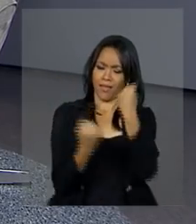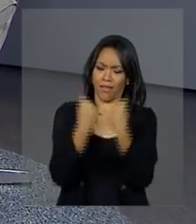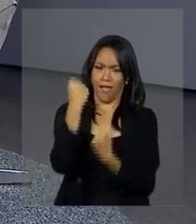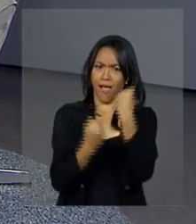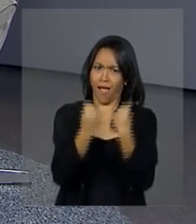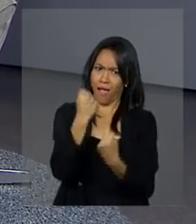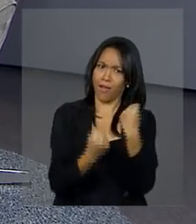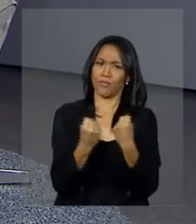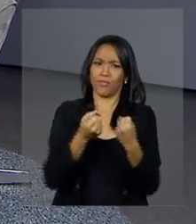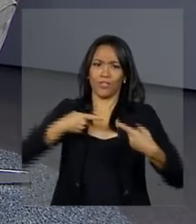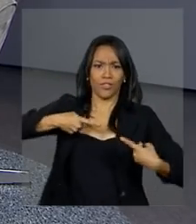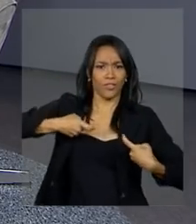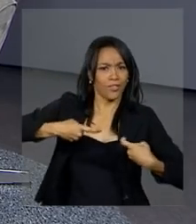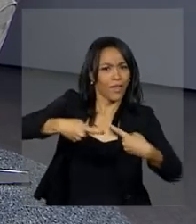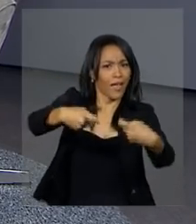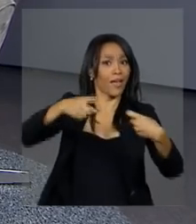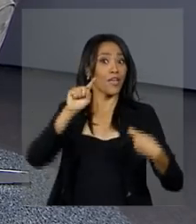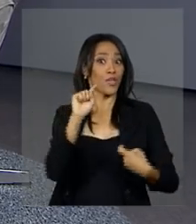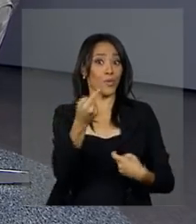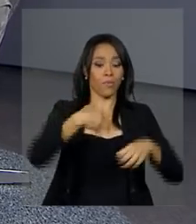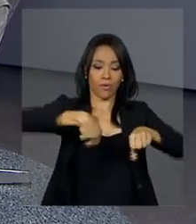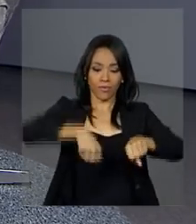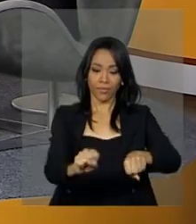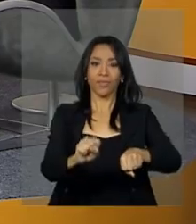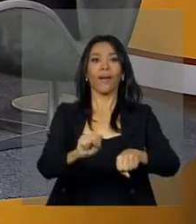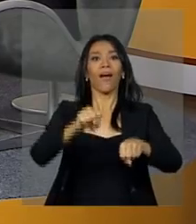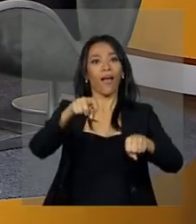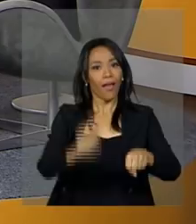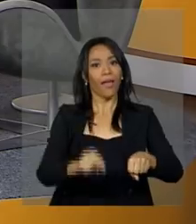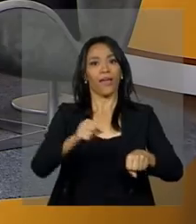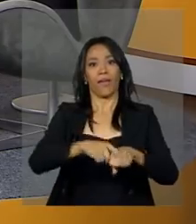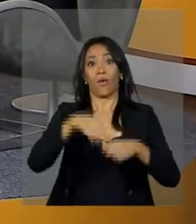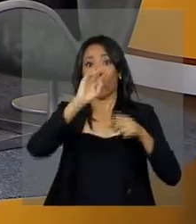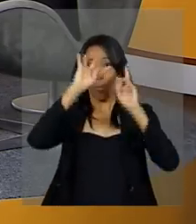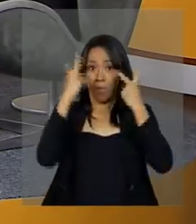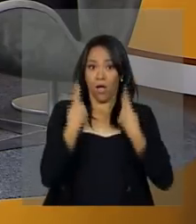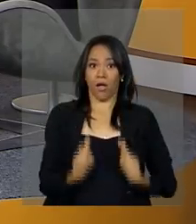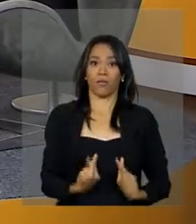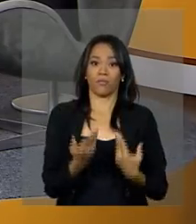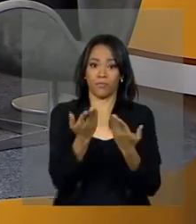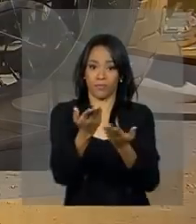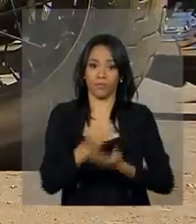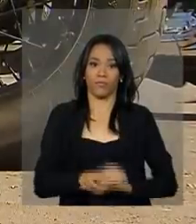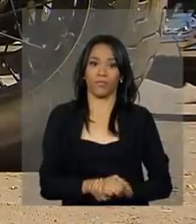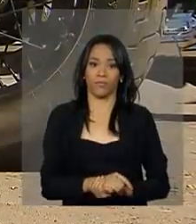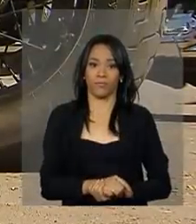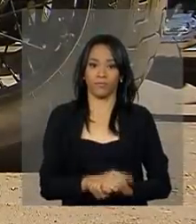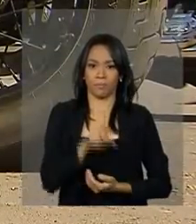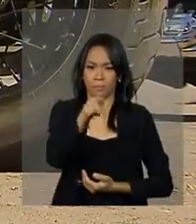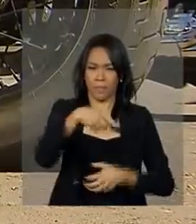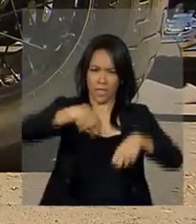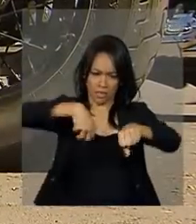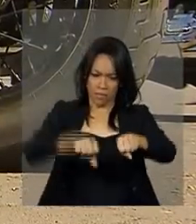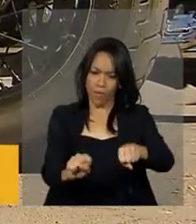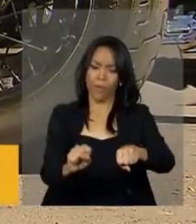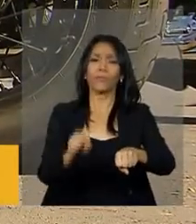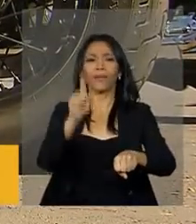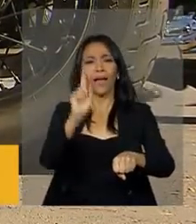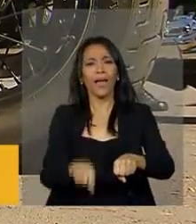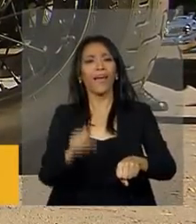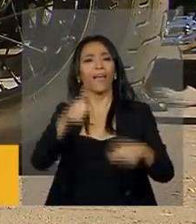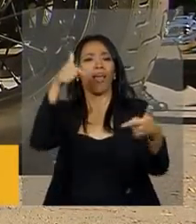das tradições é a pirâmide humana formada em cima de uma motocicleta. A motocicleta,